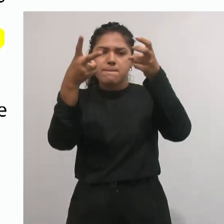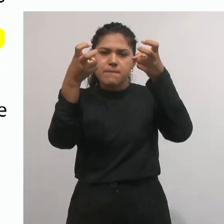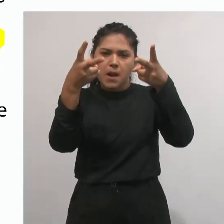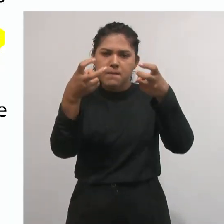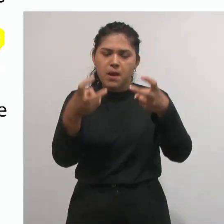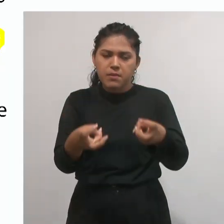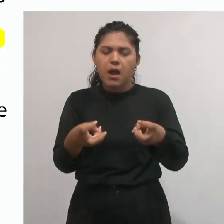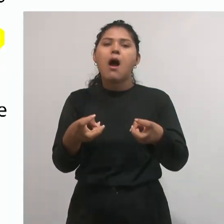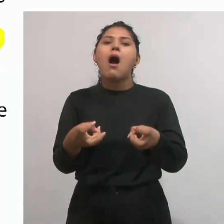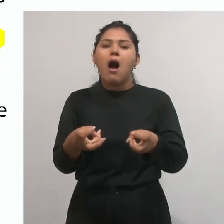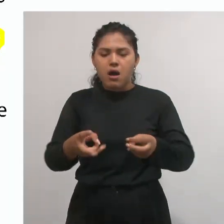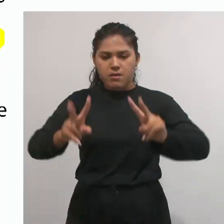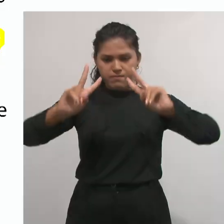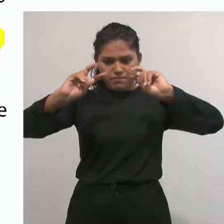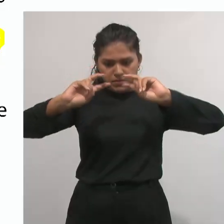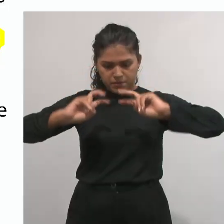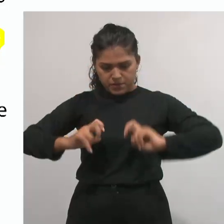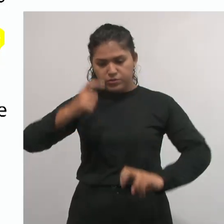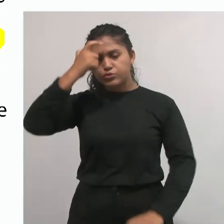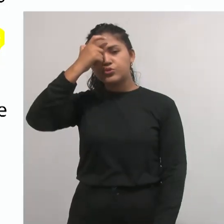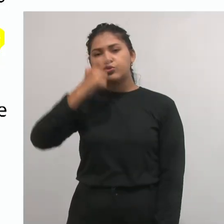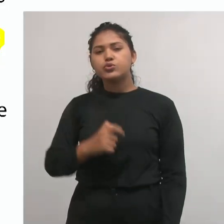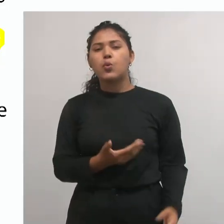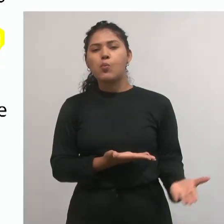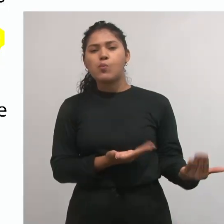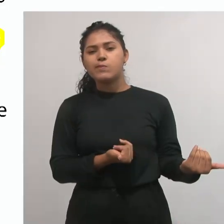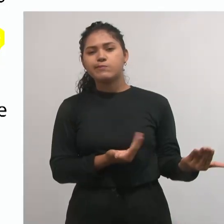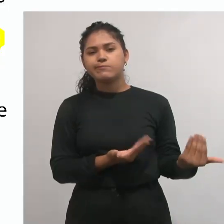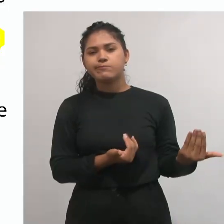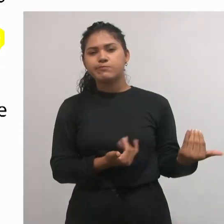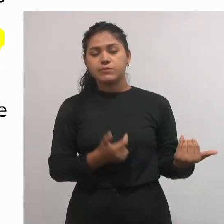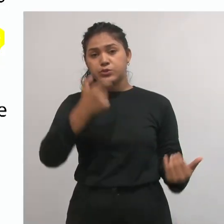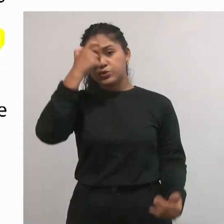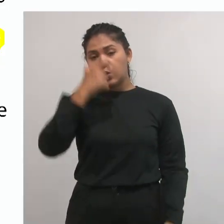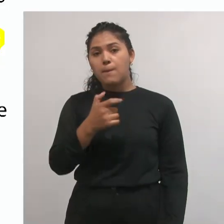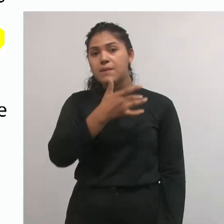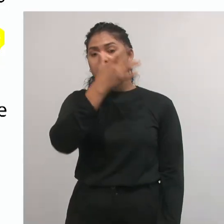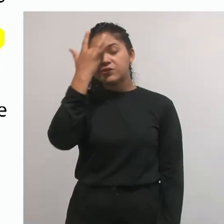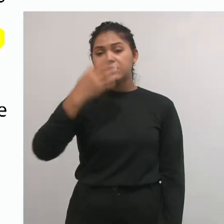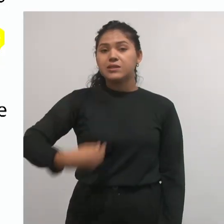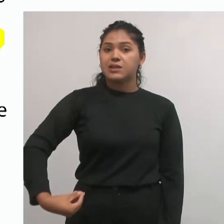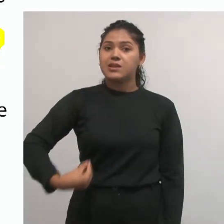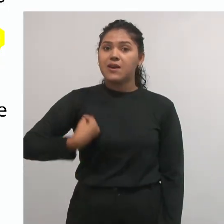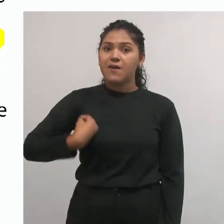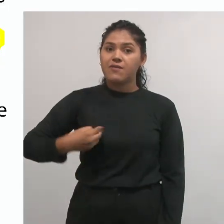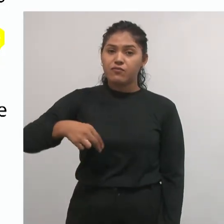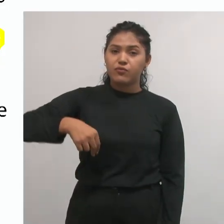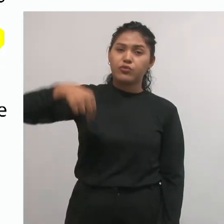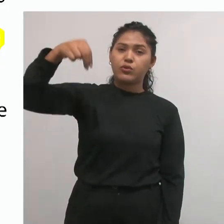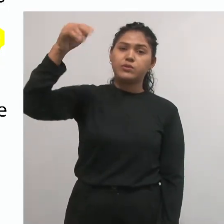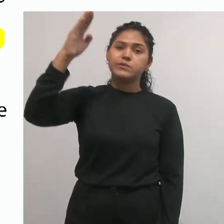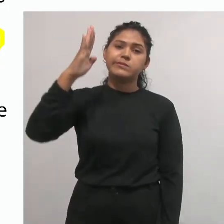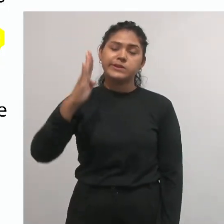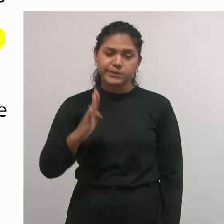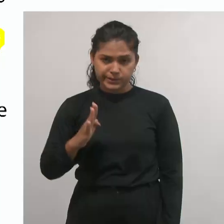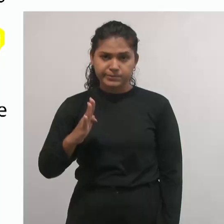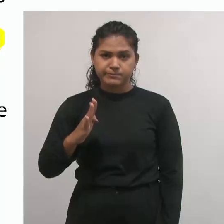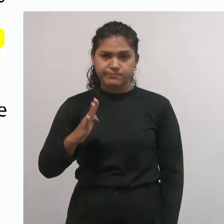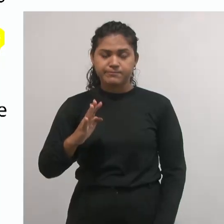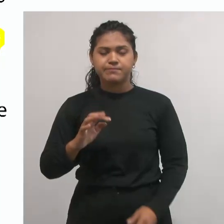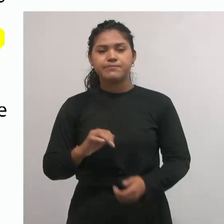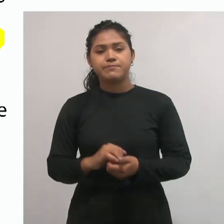olhar para mim, enquanto adolescente, né, enquanto ser da Amazônia, como ser da